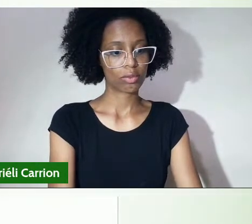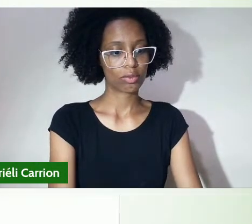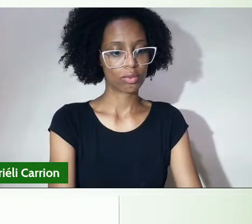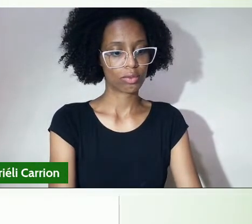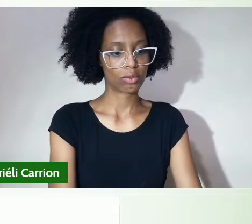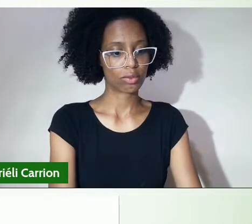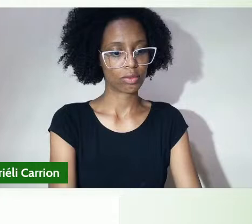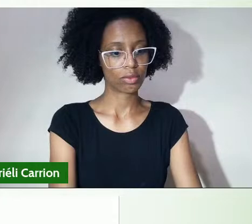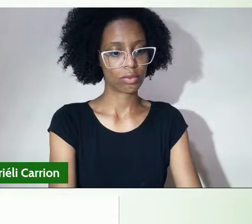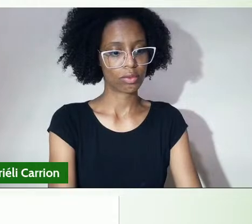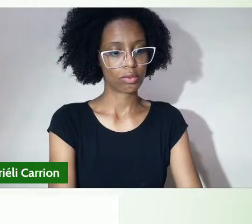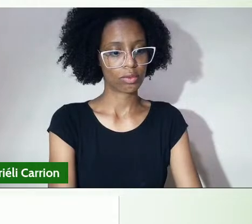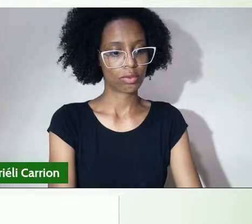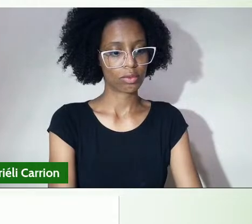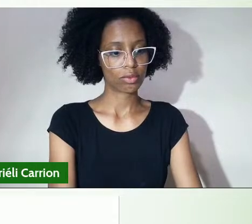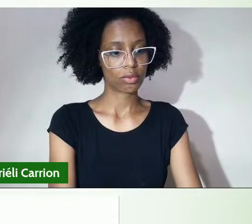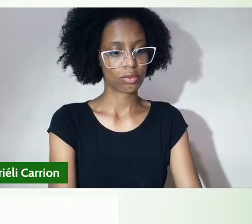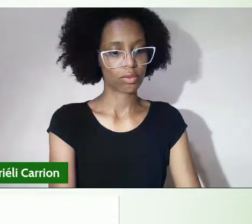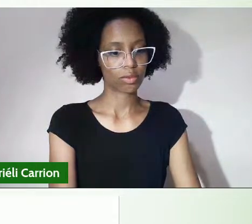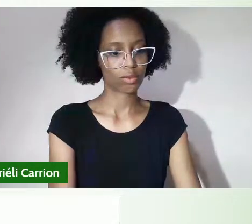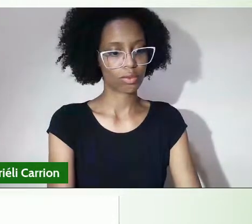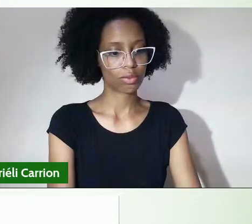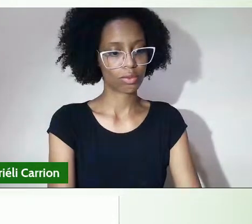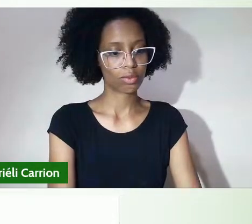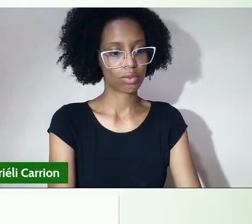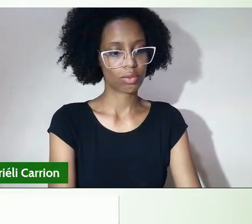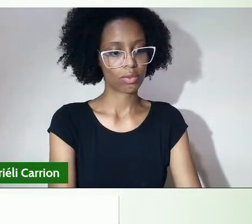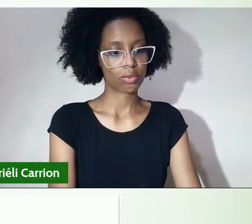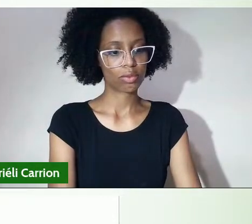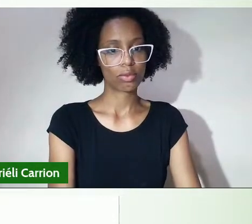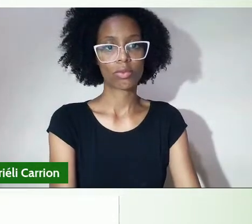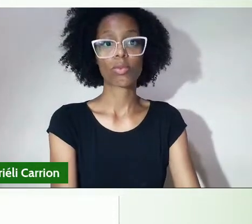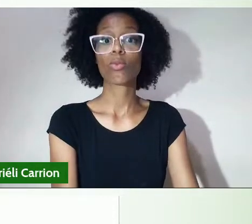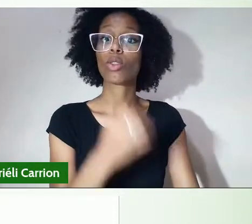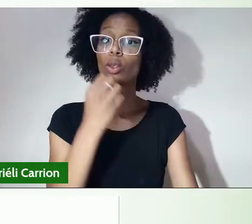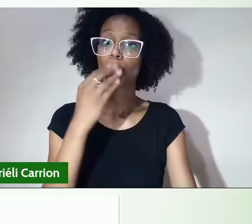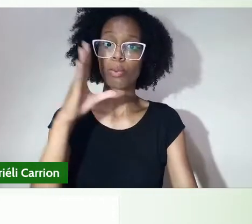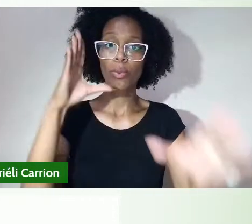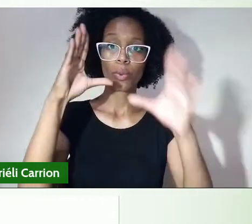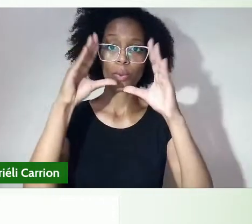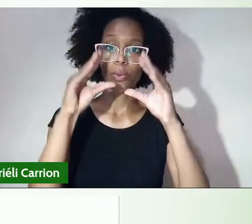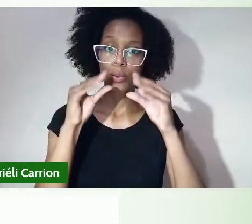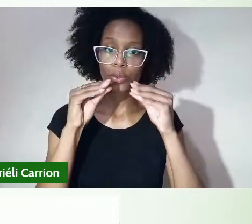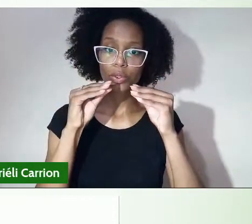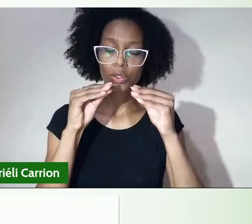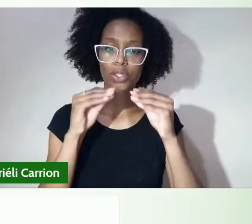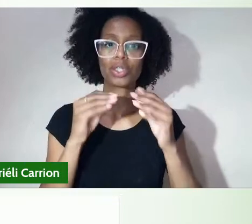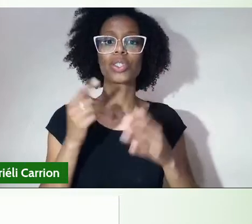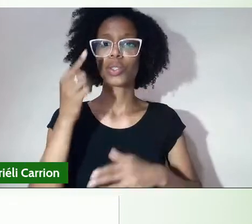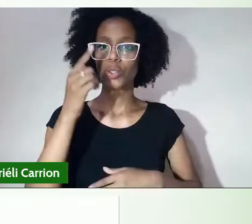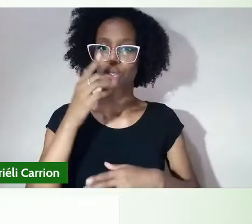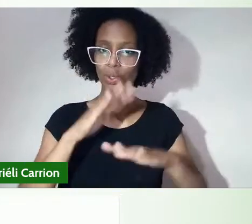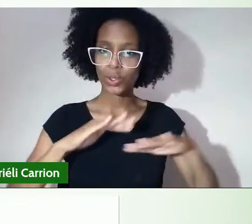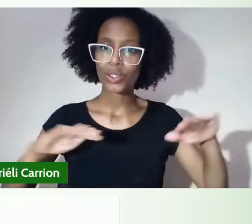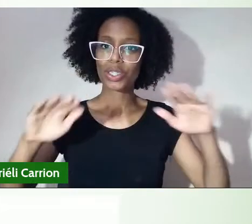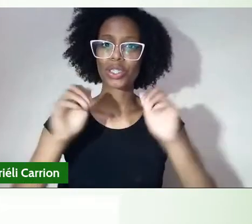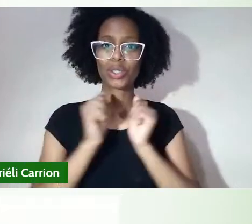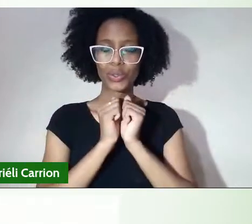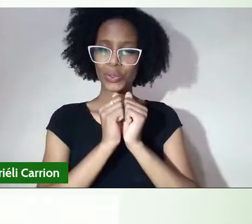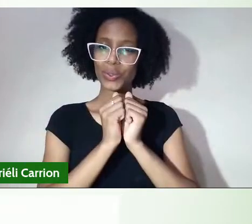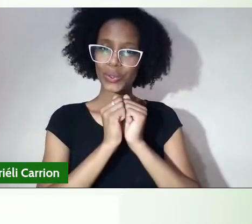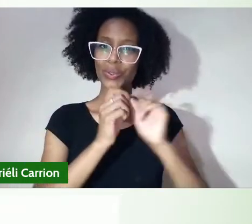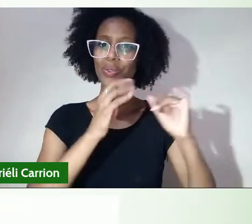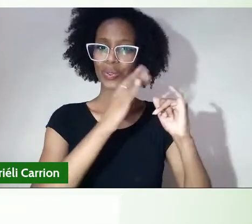Bom, muito boa noite, professora Alexandra, boa noite também a todos que nos acompanham pelo